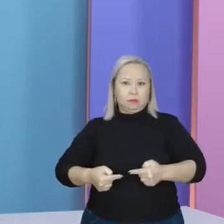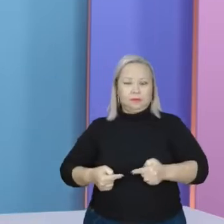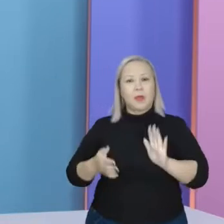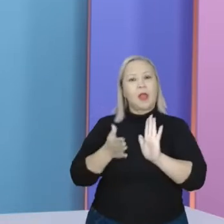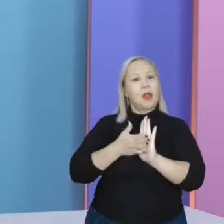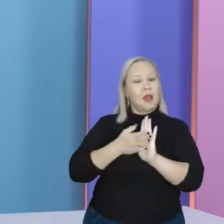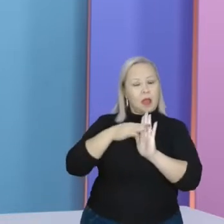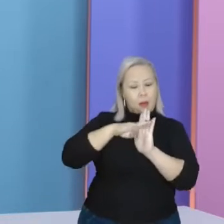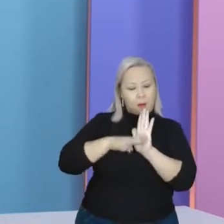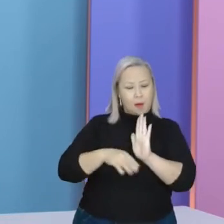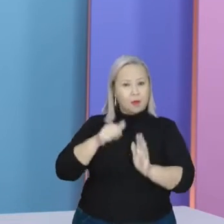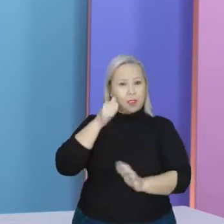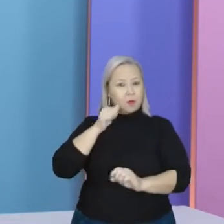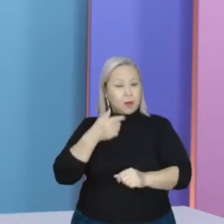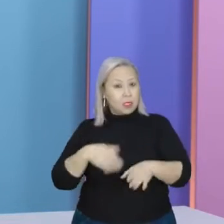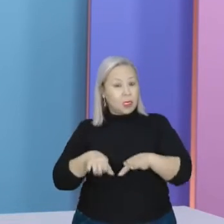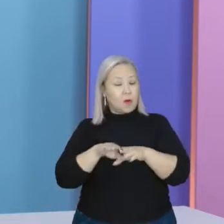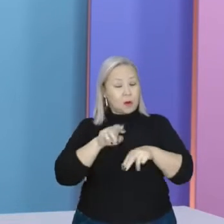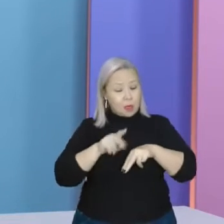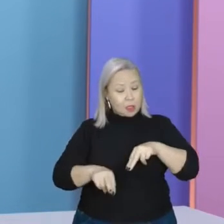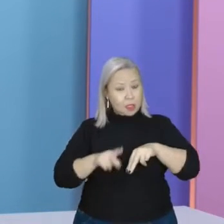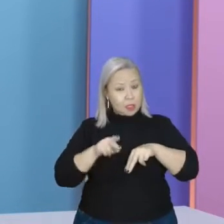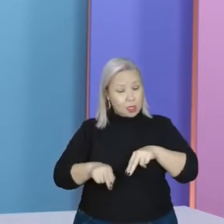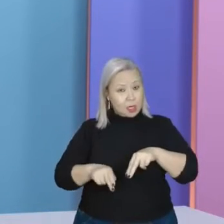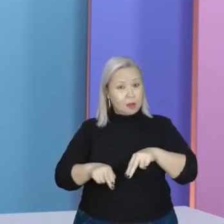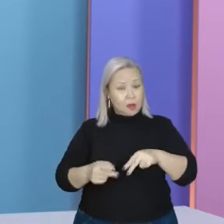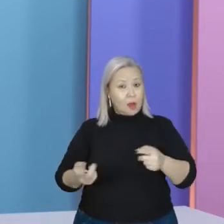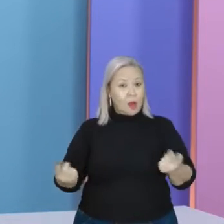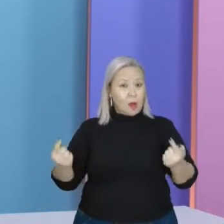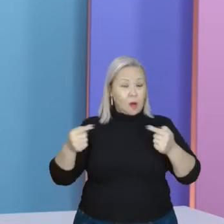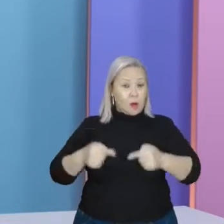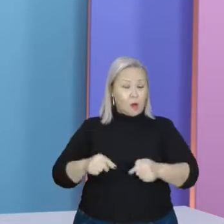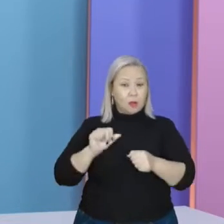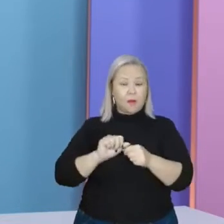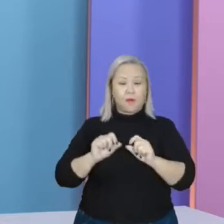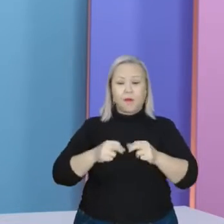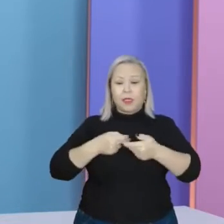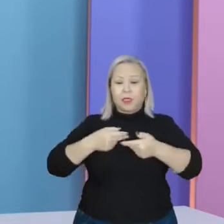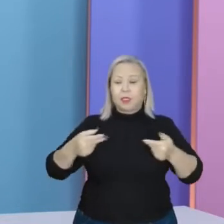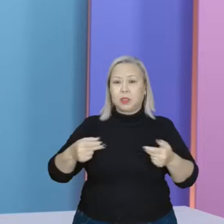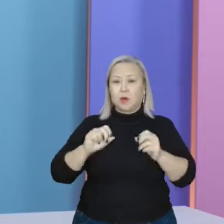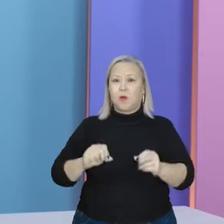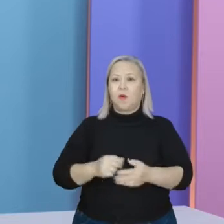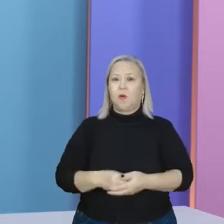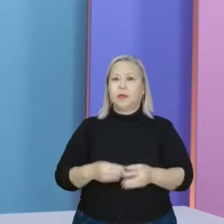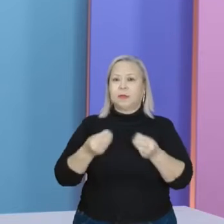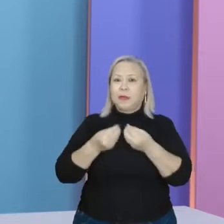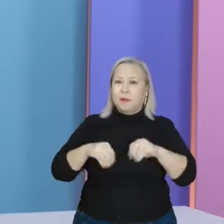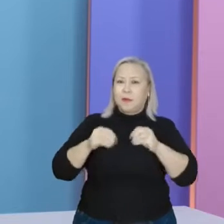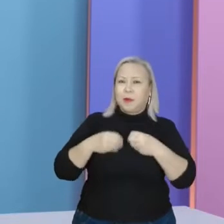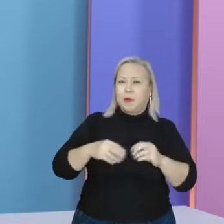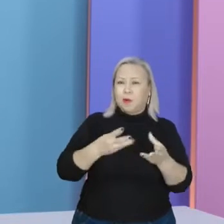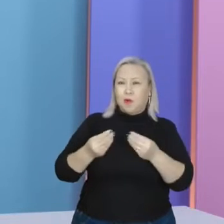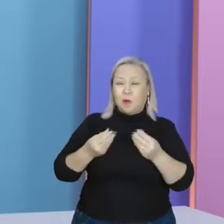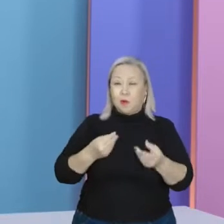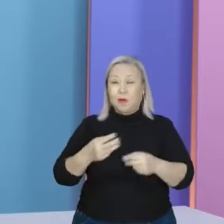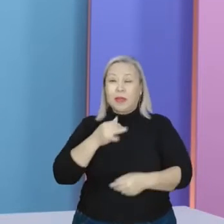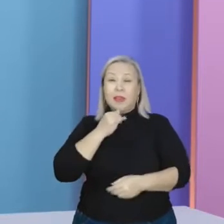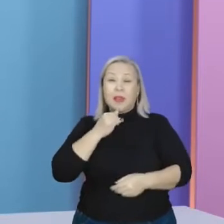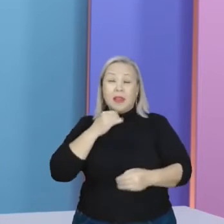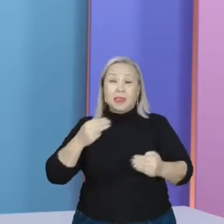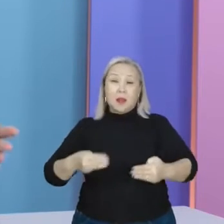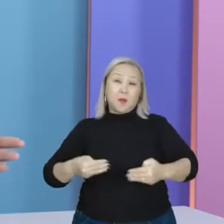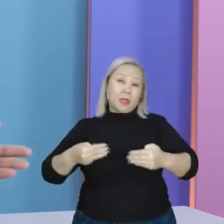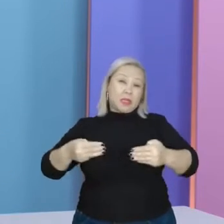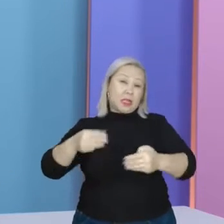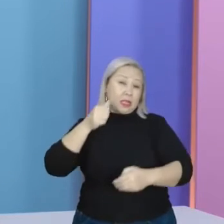das mulheres, a pauta da igualdade de gênero, fez coisas absolutamente desonestas, como, por exemplo, colocar no Ministério das Mulheres uma